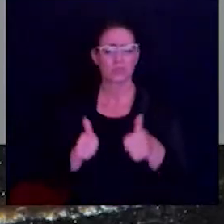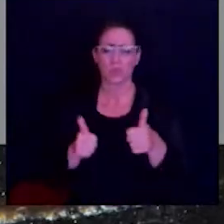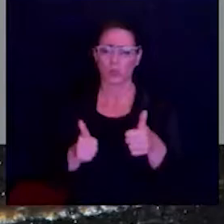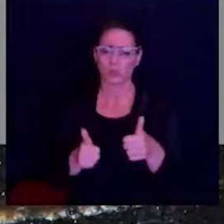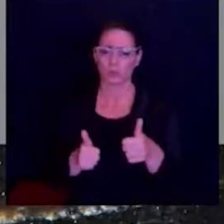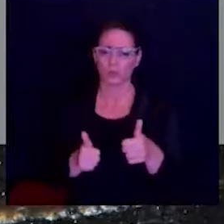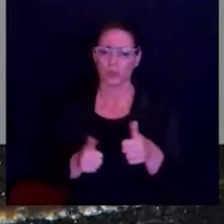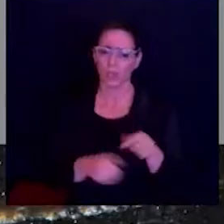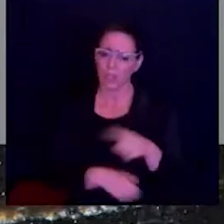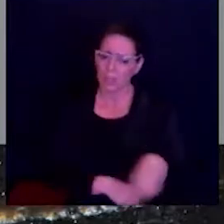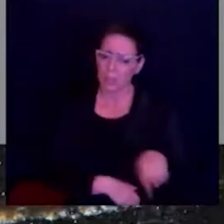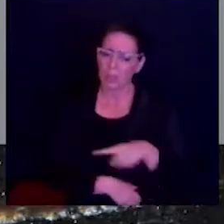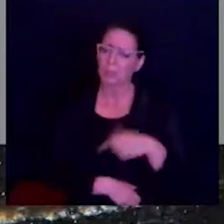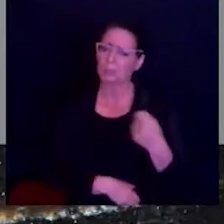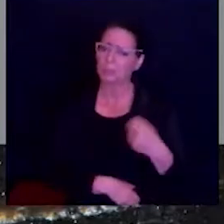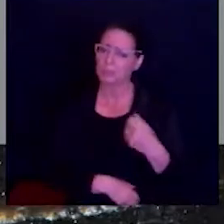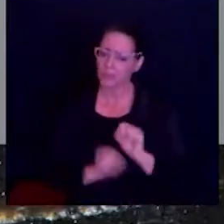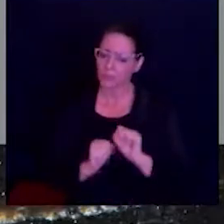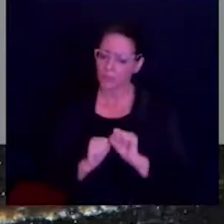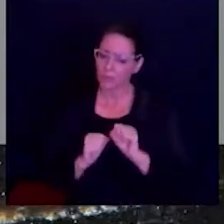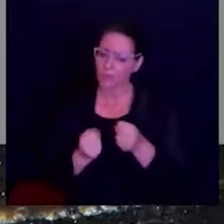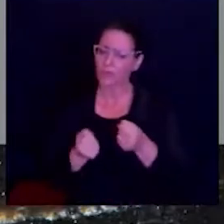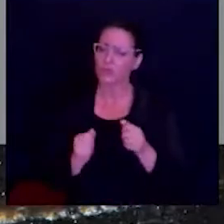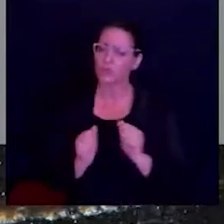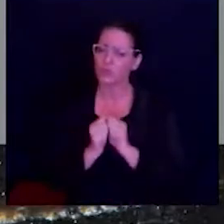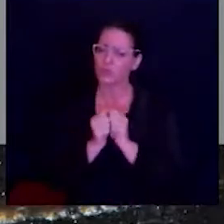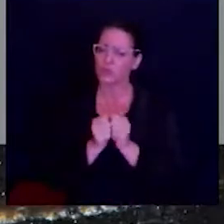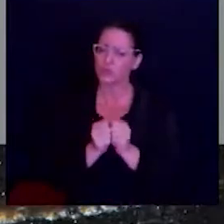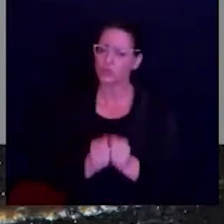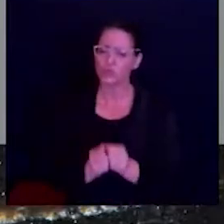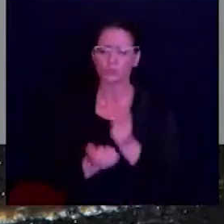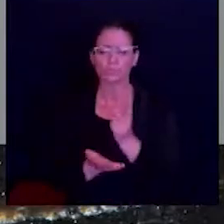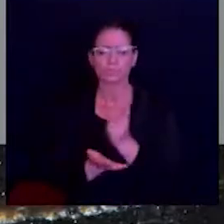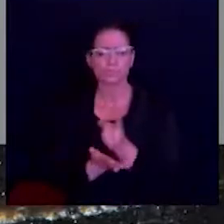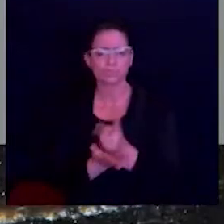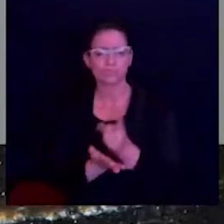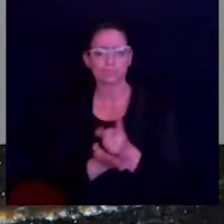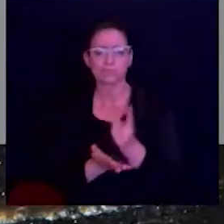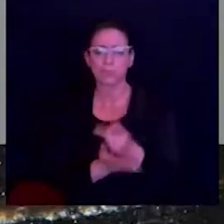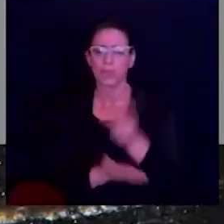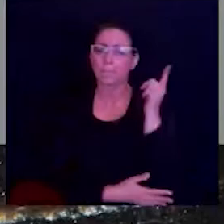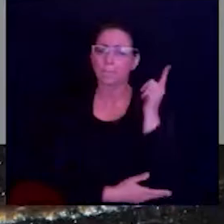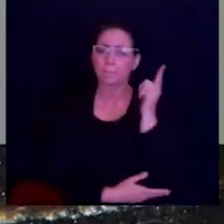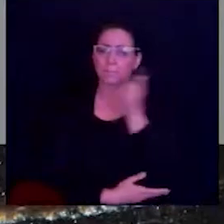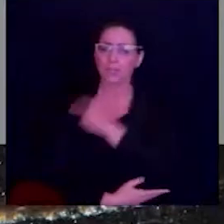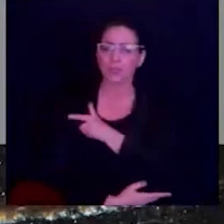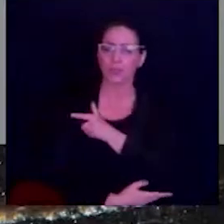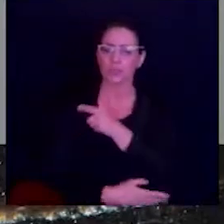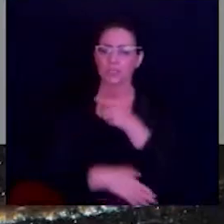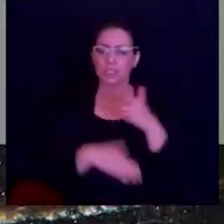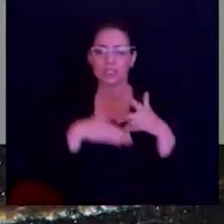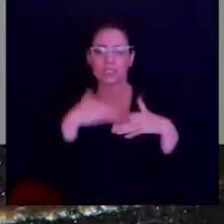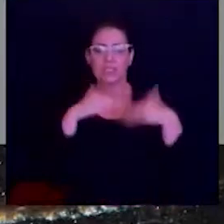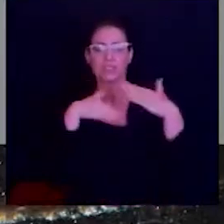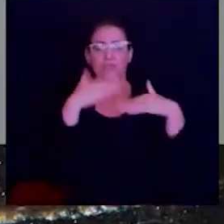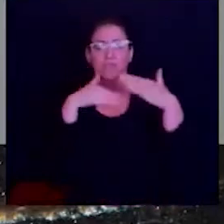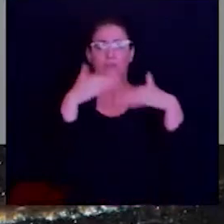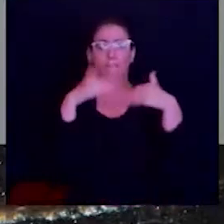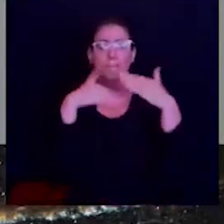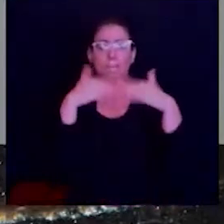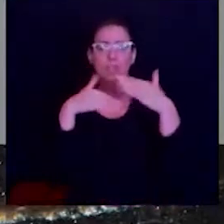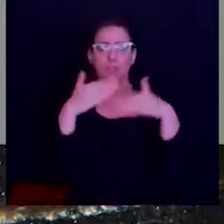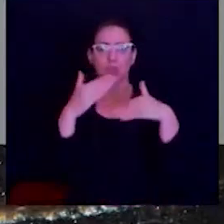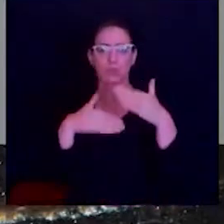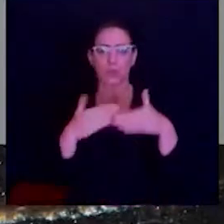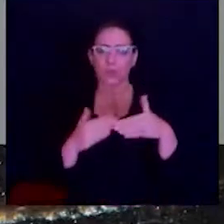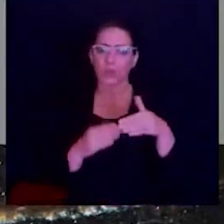que façamos um esforço coletivo e permanente para atingir o estágio de desenvolvimento de que necessitamos e que,